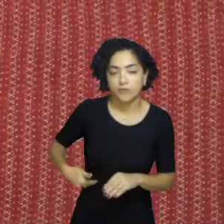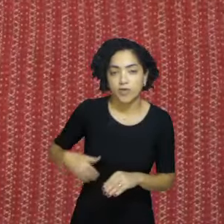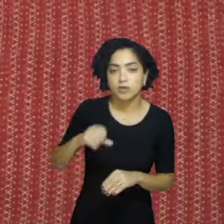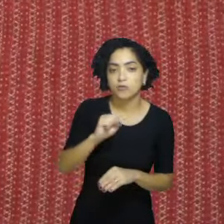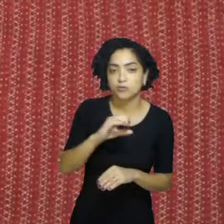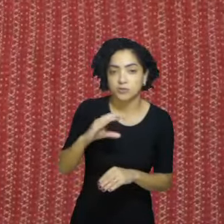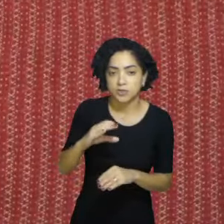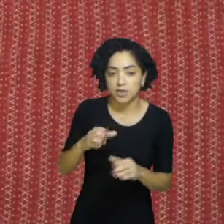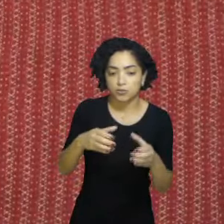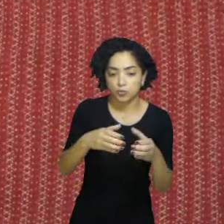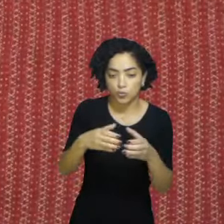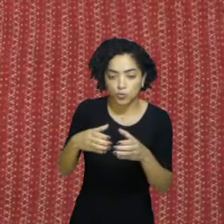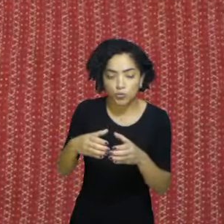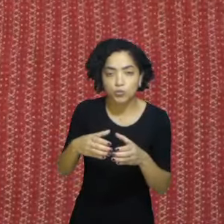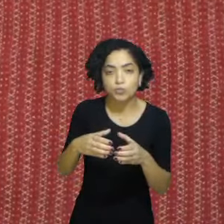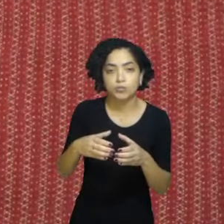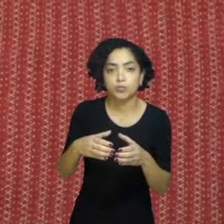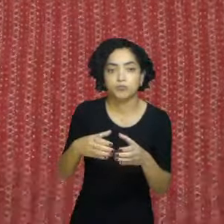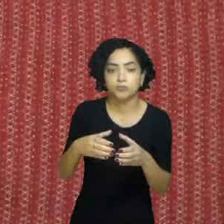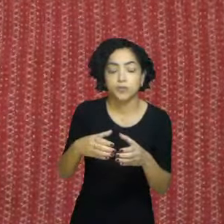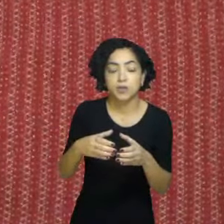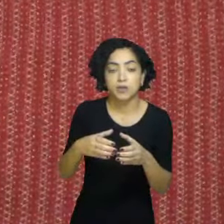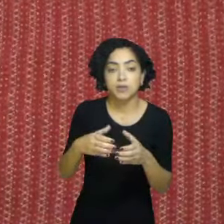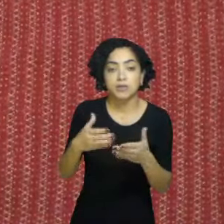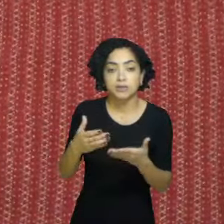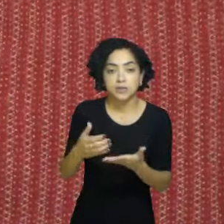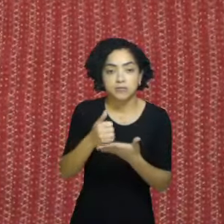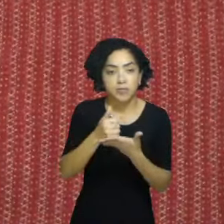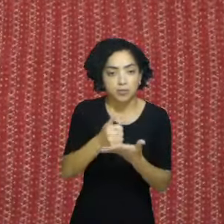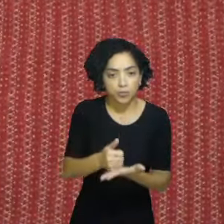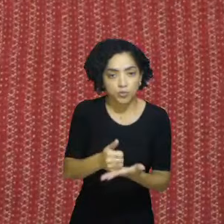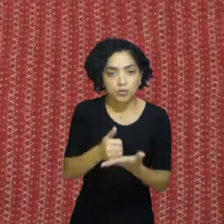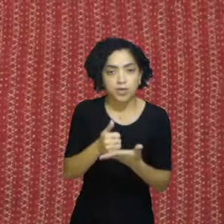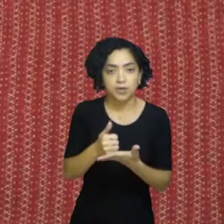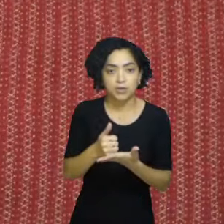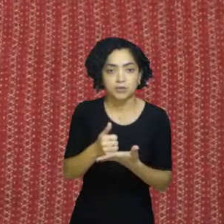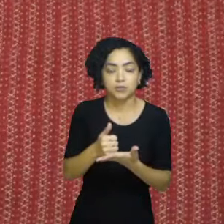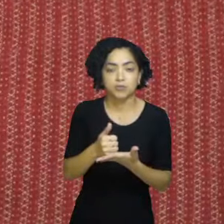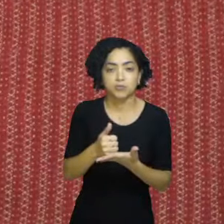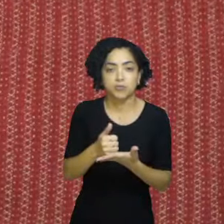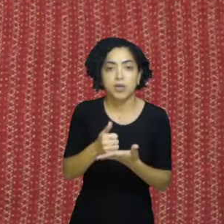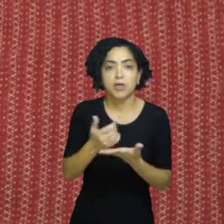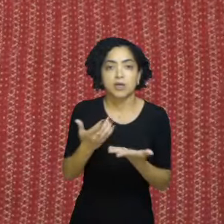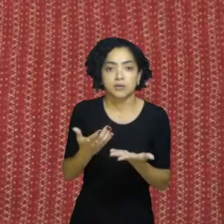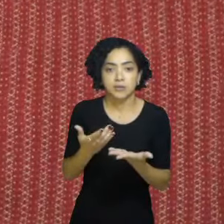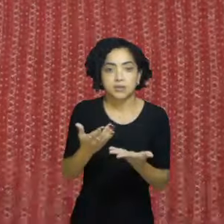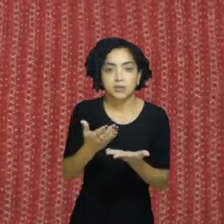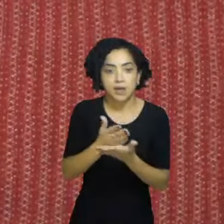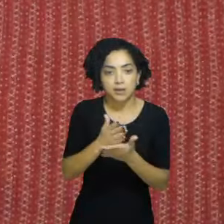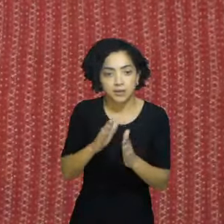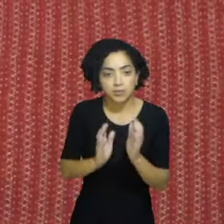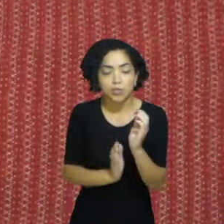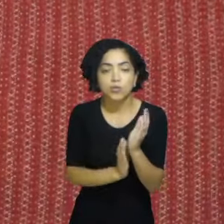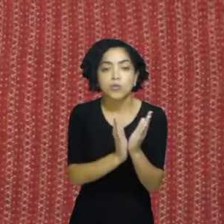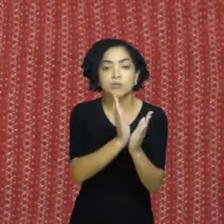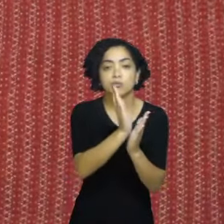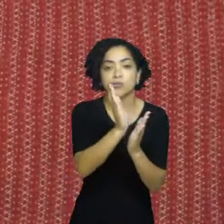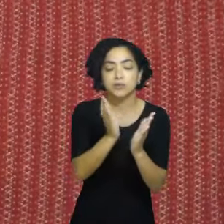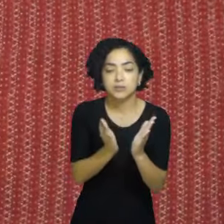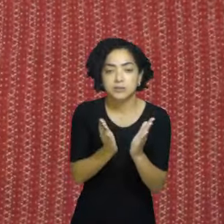equipe, também por essa sensibilidade, que com certeza, com essa desburocratização, com essa simplificação, nós vamos ter